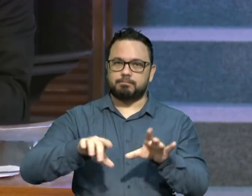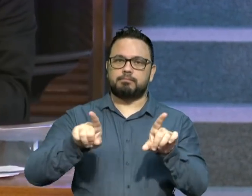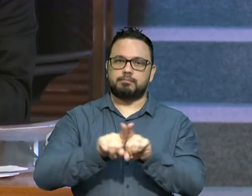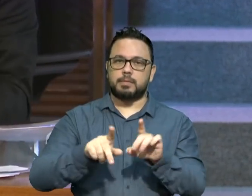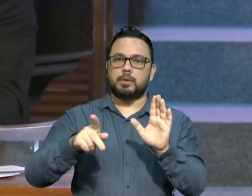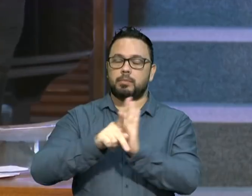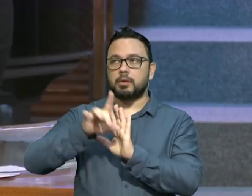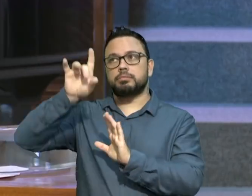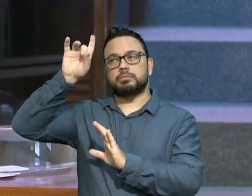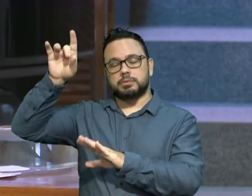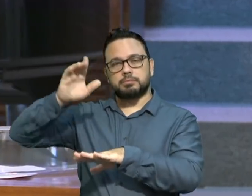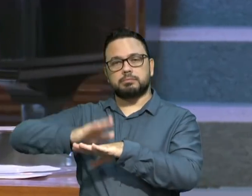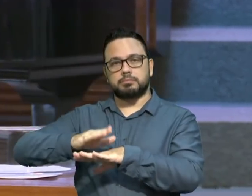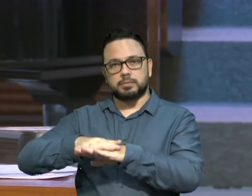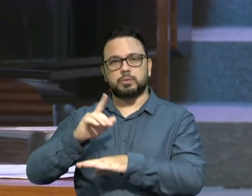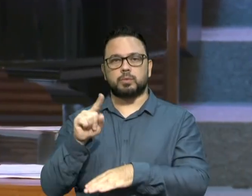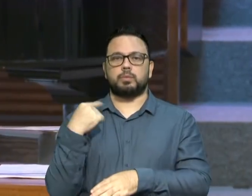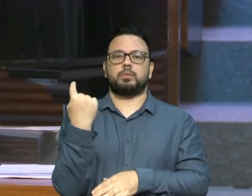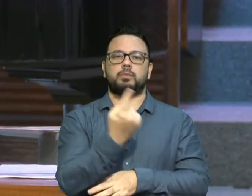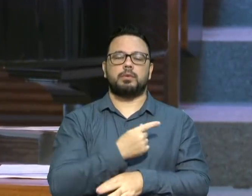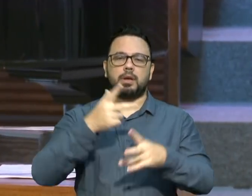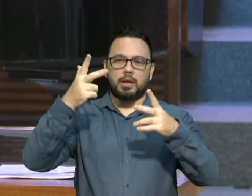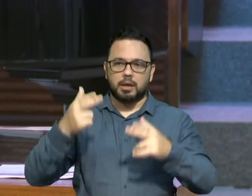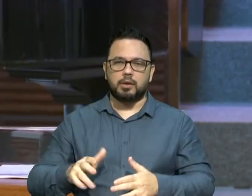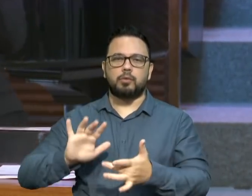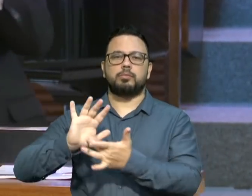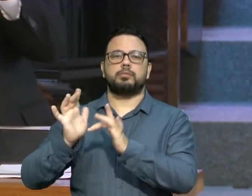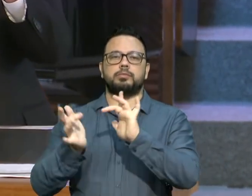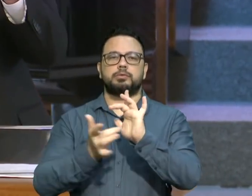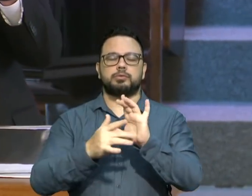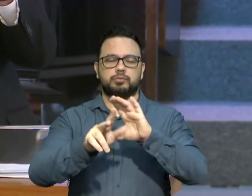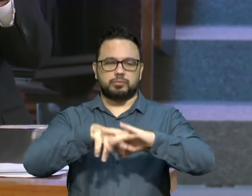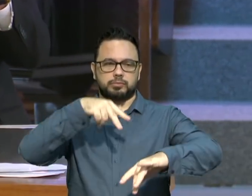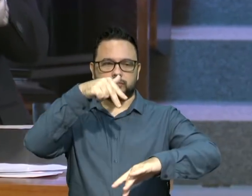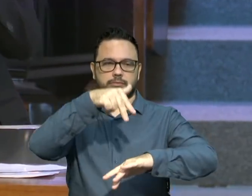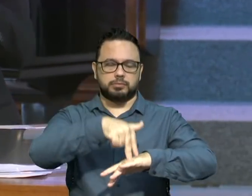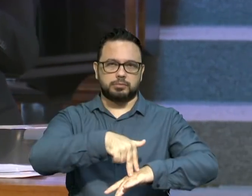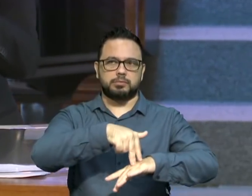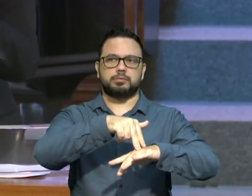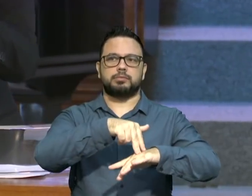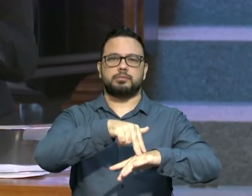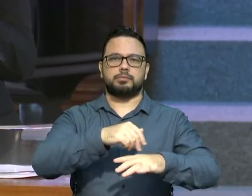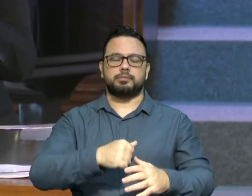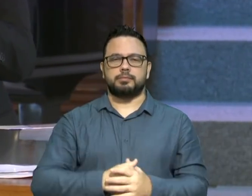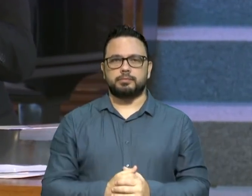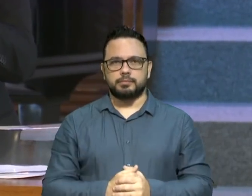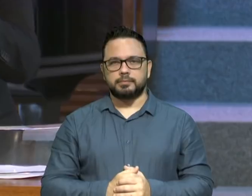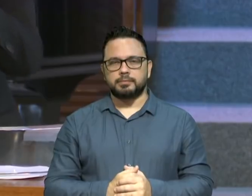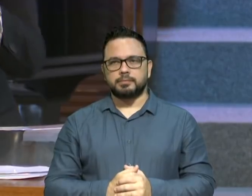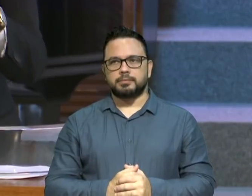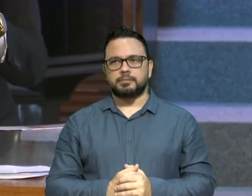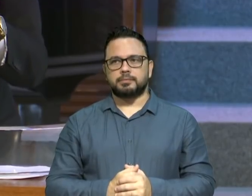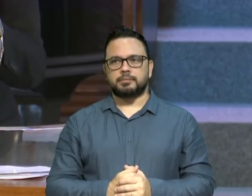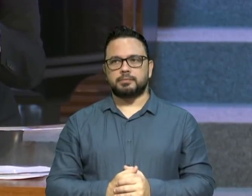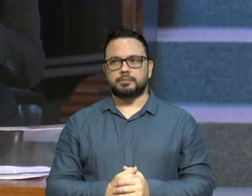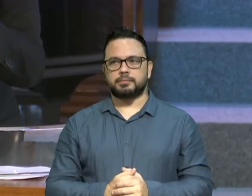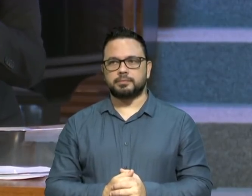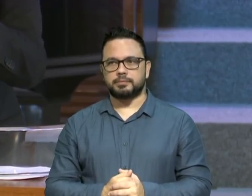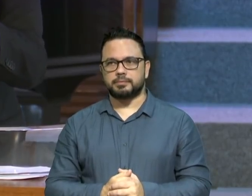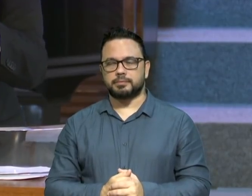acordo de Deus assim como Cristo Ressuscitou o Face o molho e a